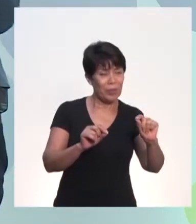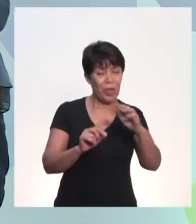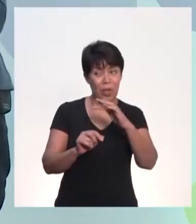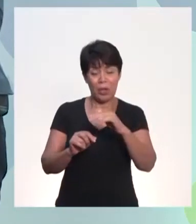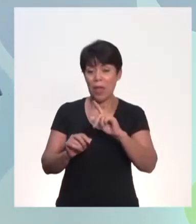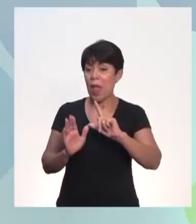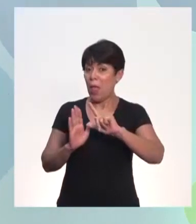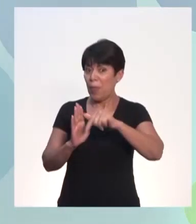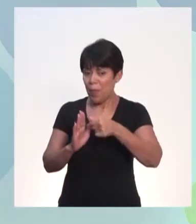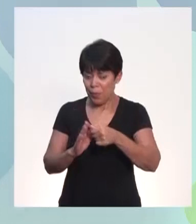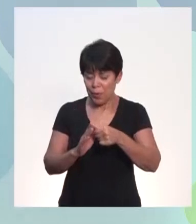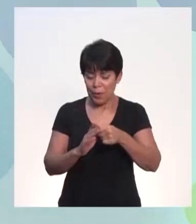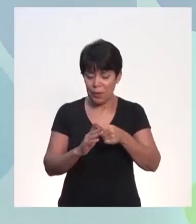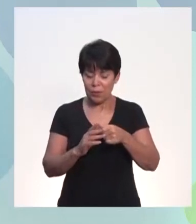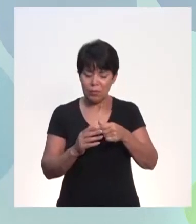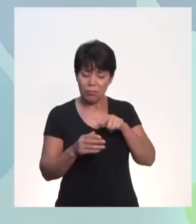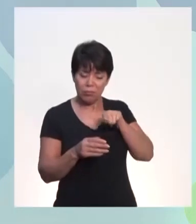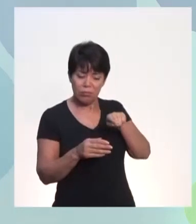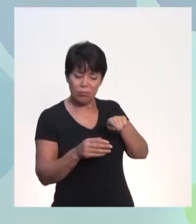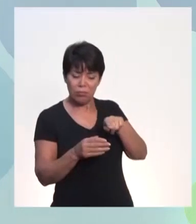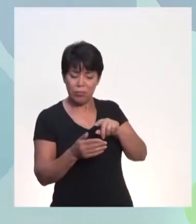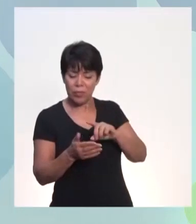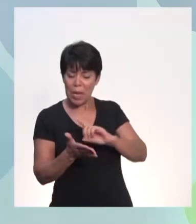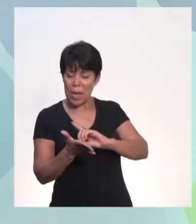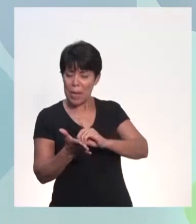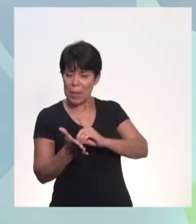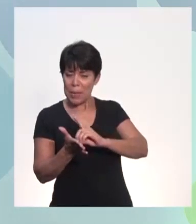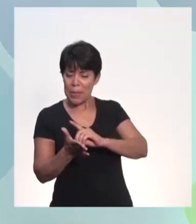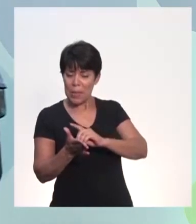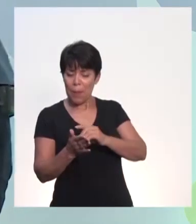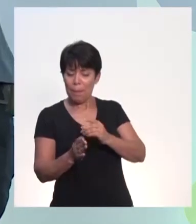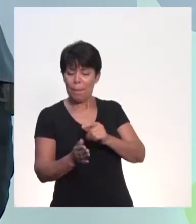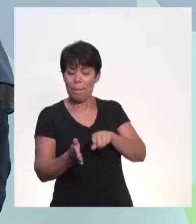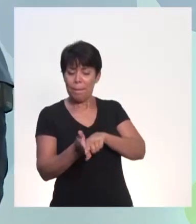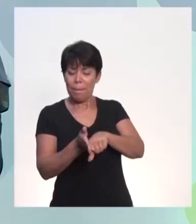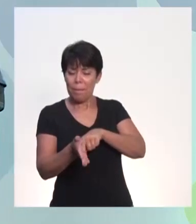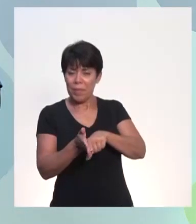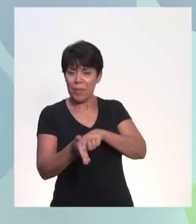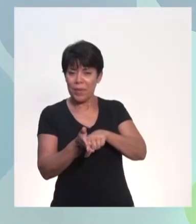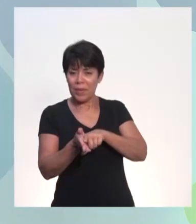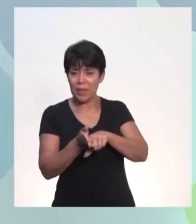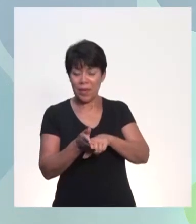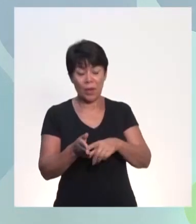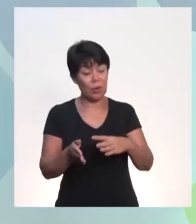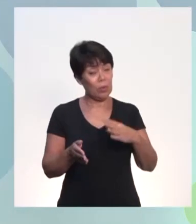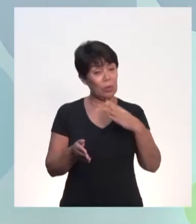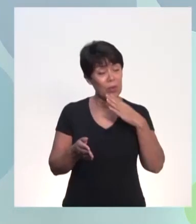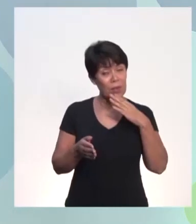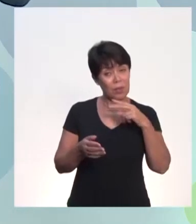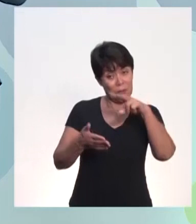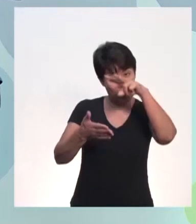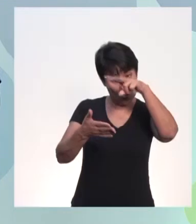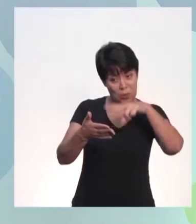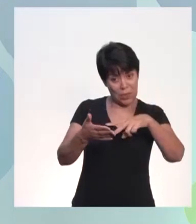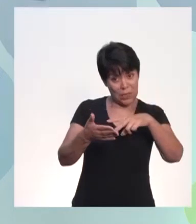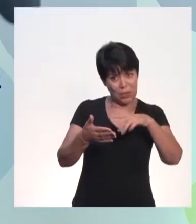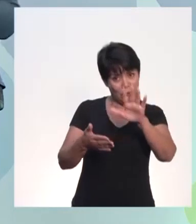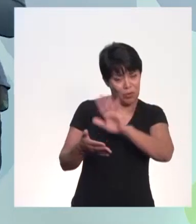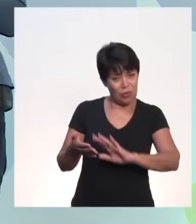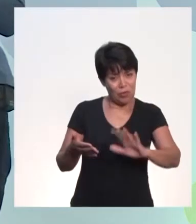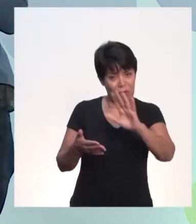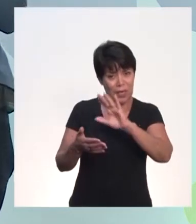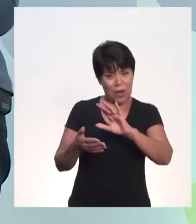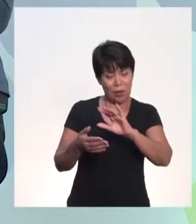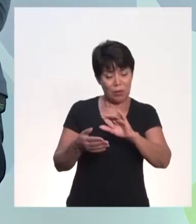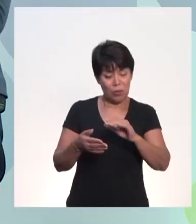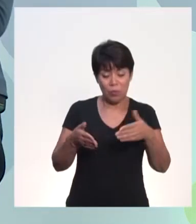a lembrar que eu vou precisar descobrir o que é antígeno para conectar o conhecimento que eu acabei de ter com o conhecimento